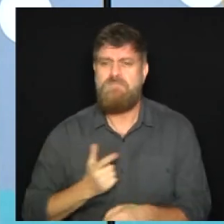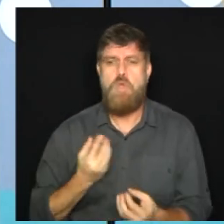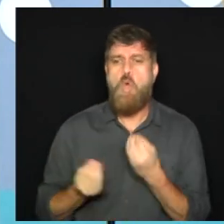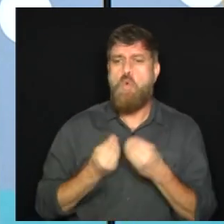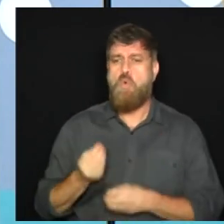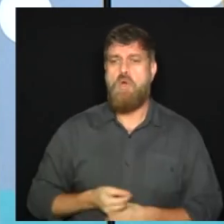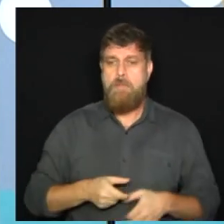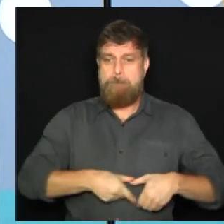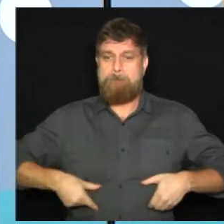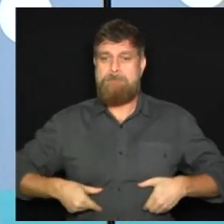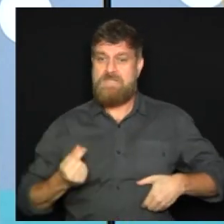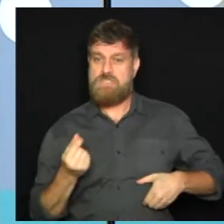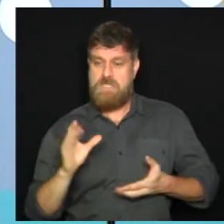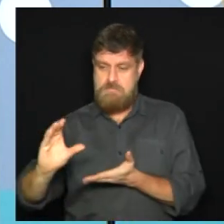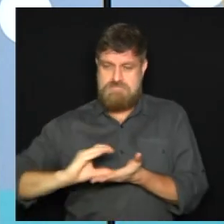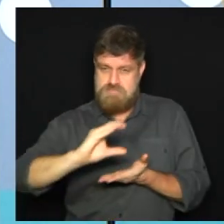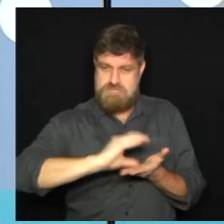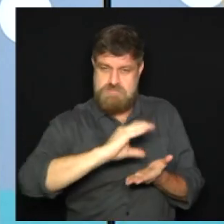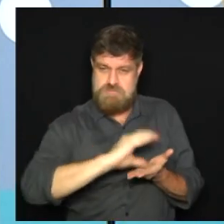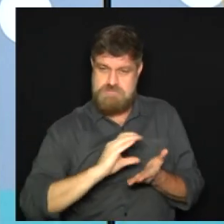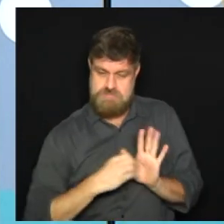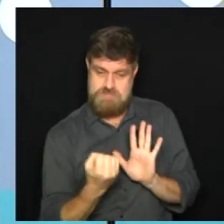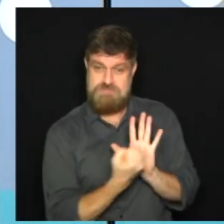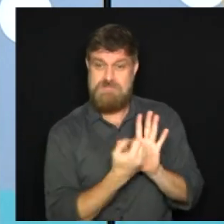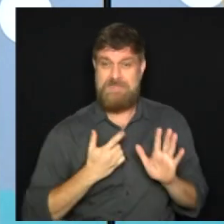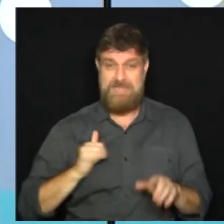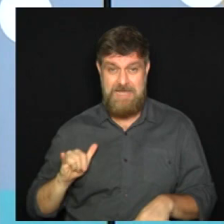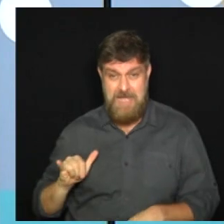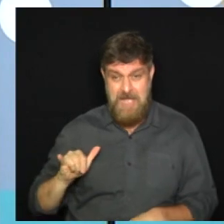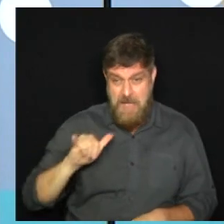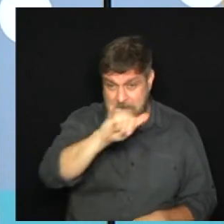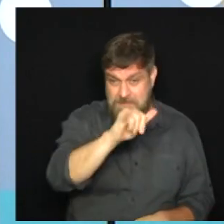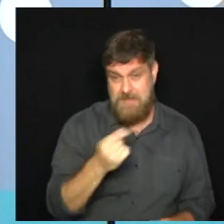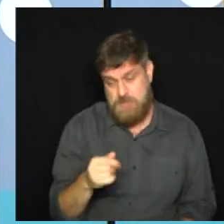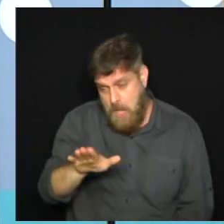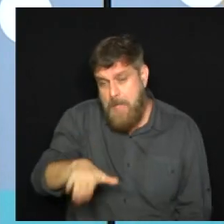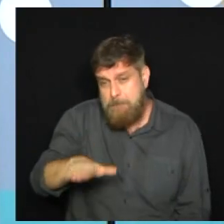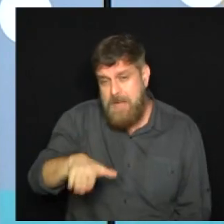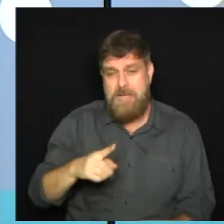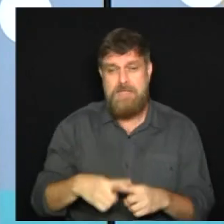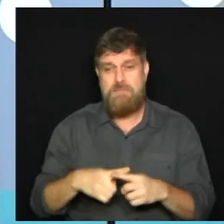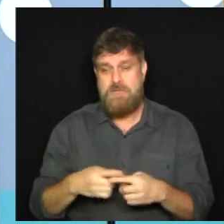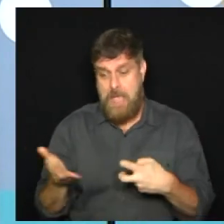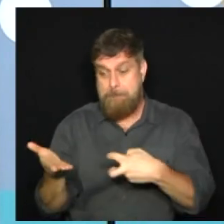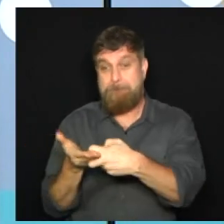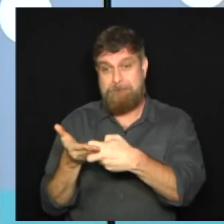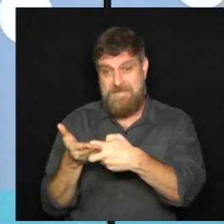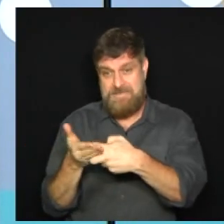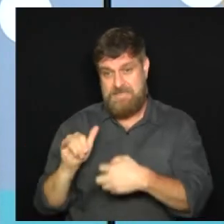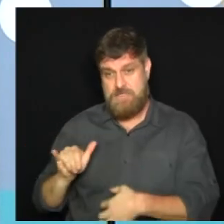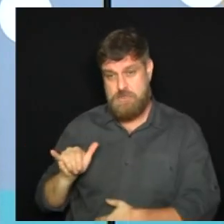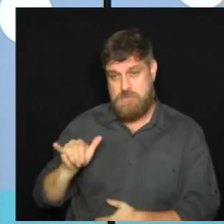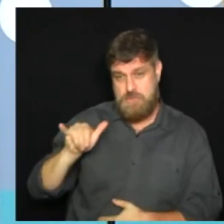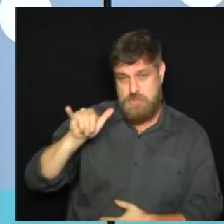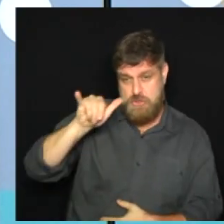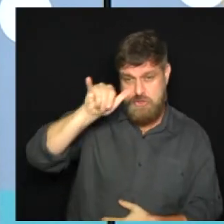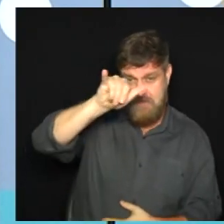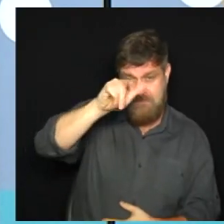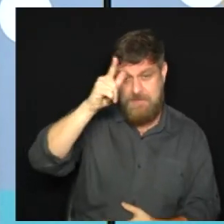acho relevante e por isso que eu resolvi fazer a vaquinha também. A diretora quer ir até o festival representar o Brasil e a nossa